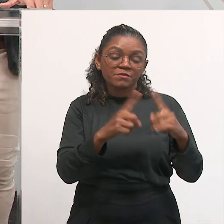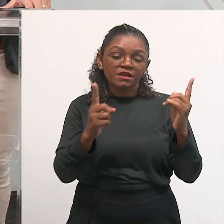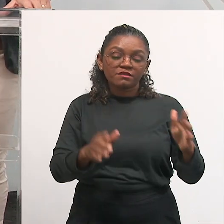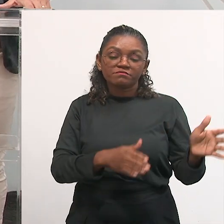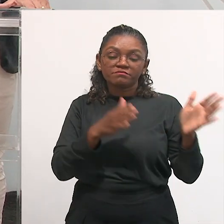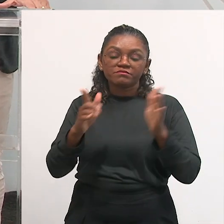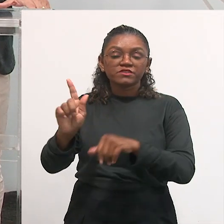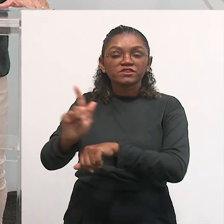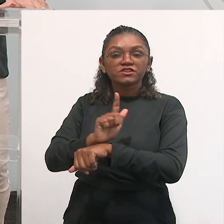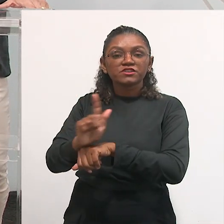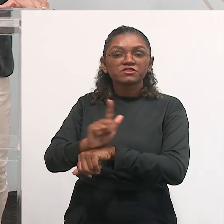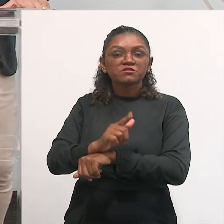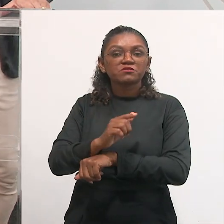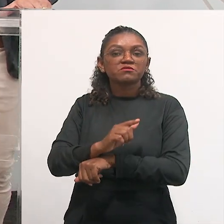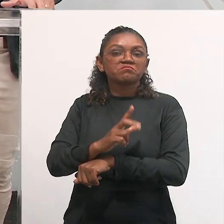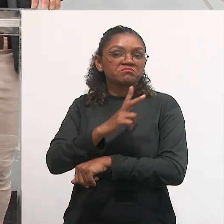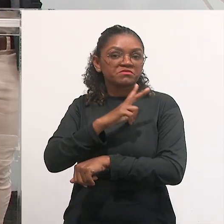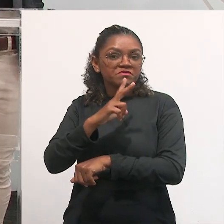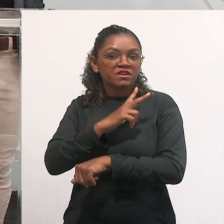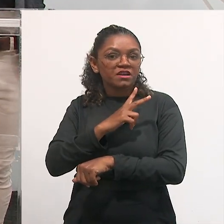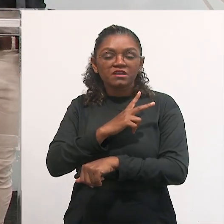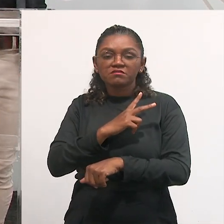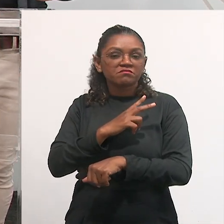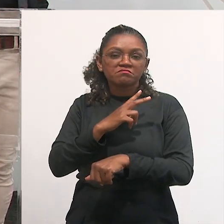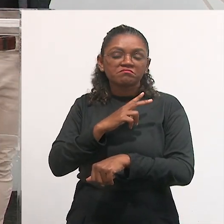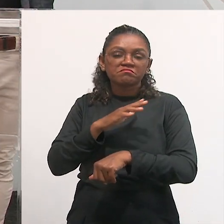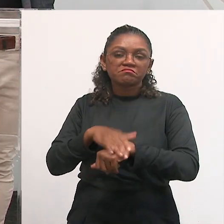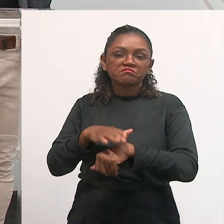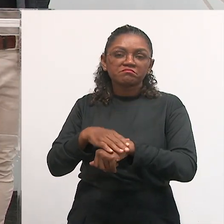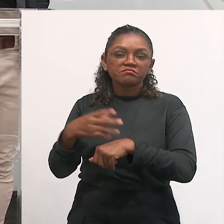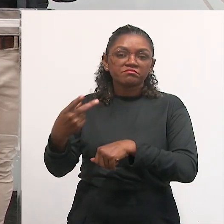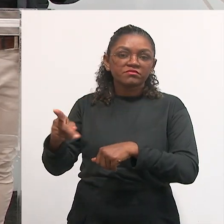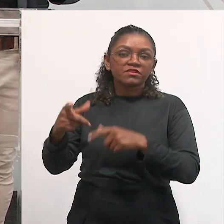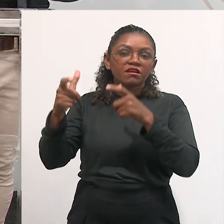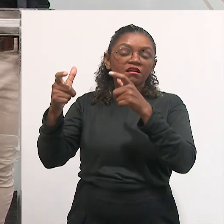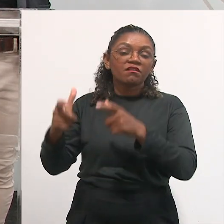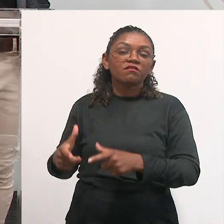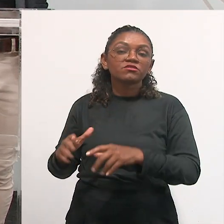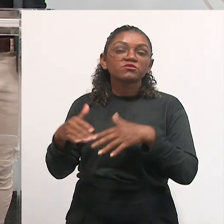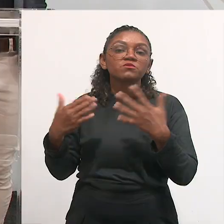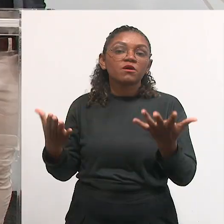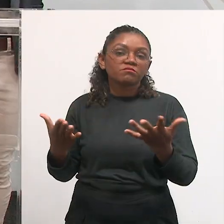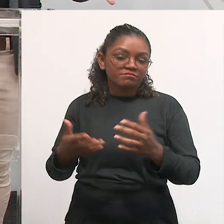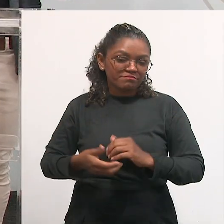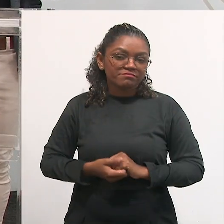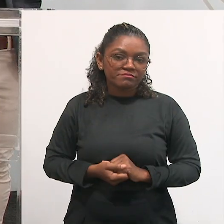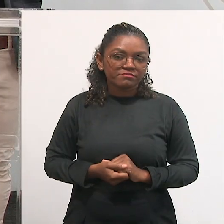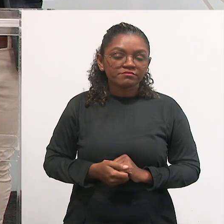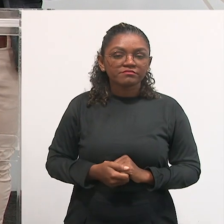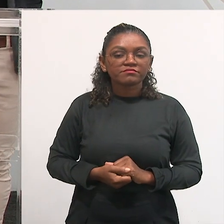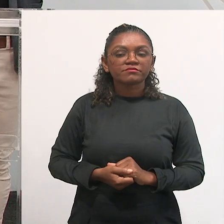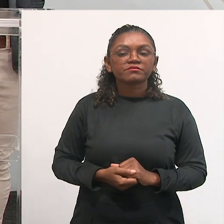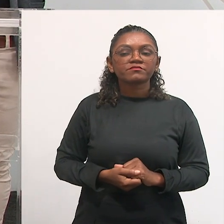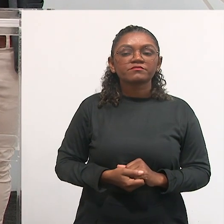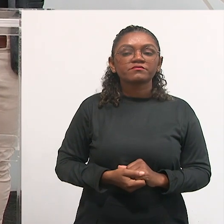achar mais conveniente, mais eficiente, mais oportuno e mais estratégico,